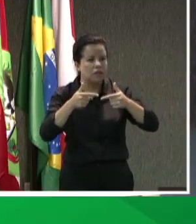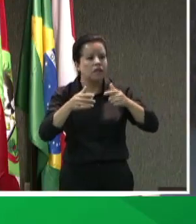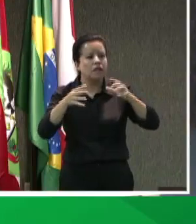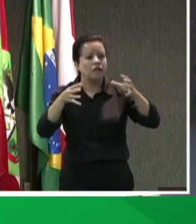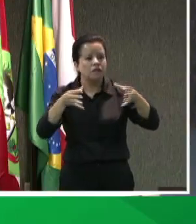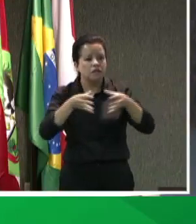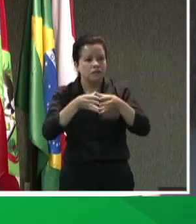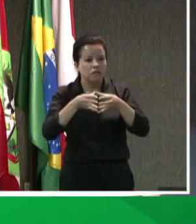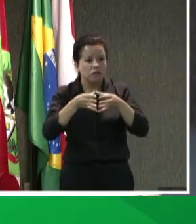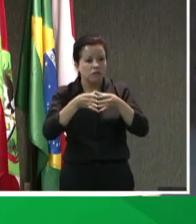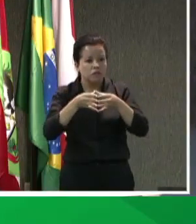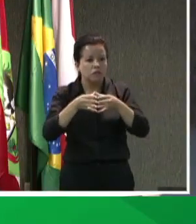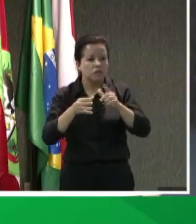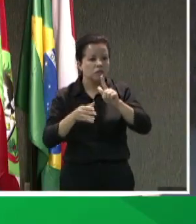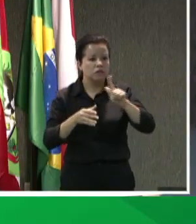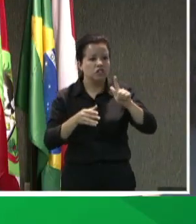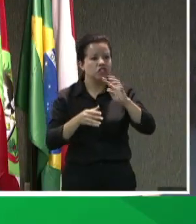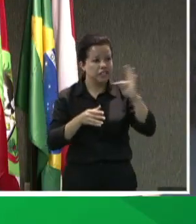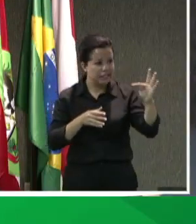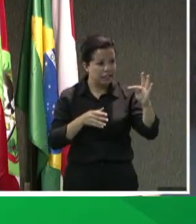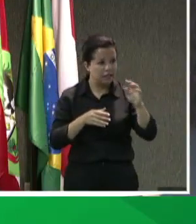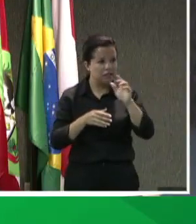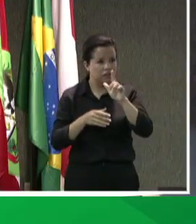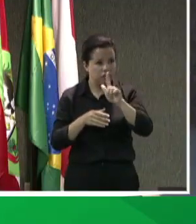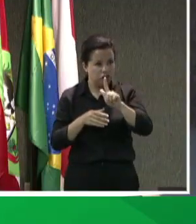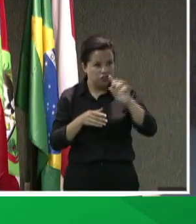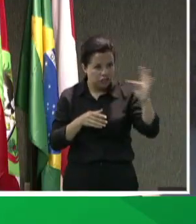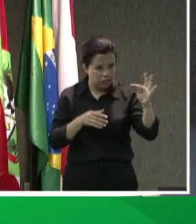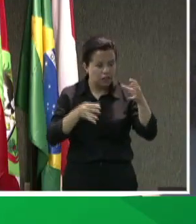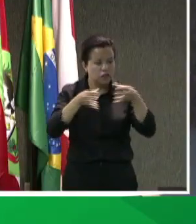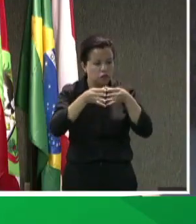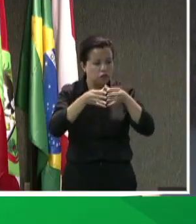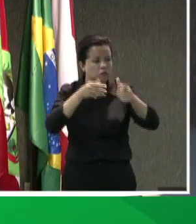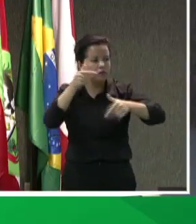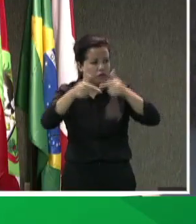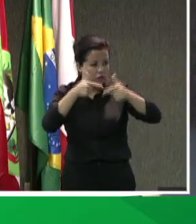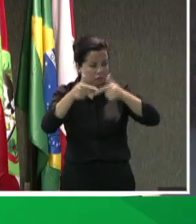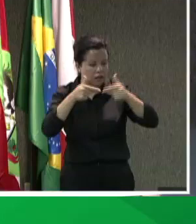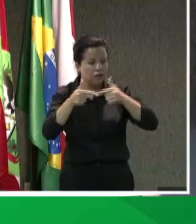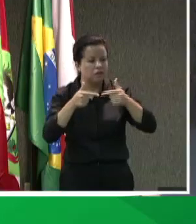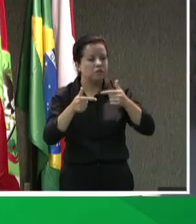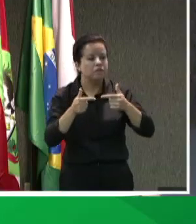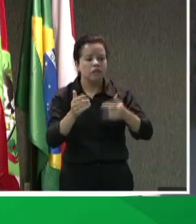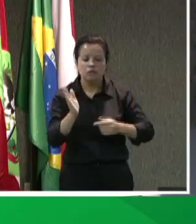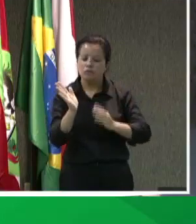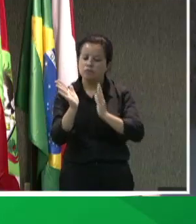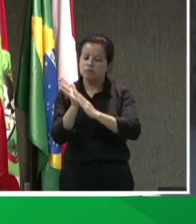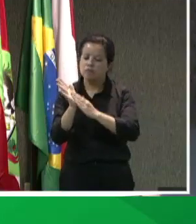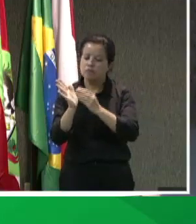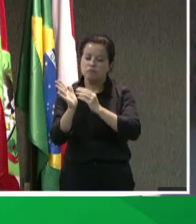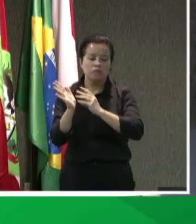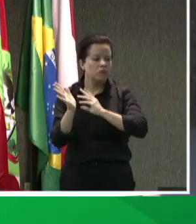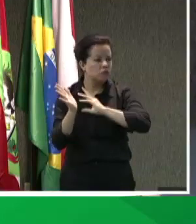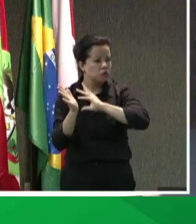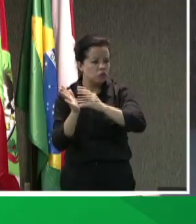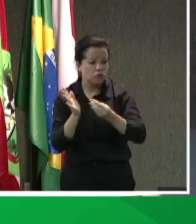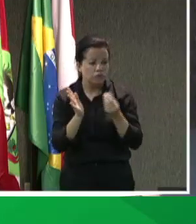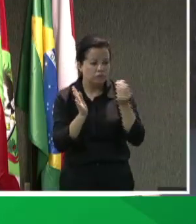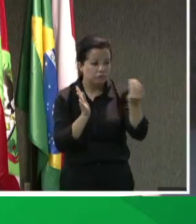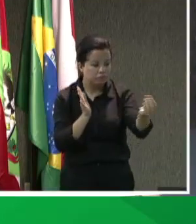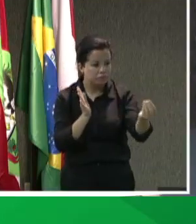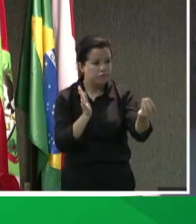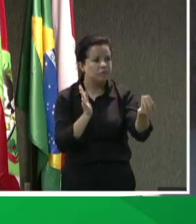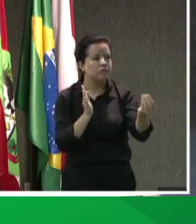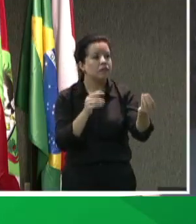vai ter acesso à ata oficial, que tem todas as propostas que foram aqui aprovadas, e este grupo